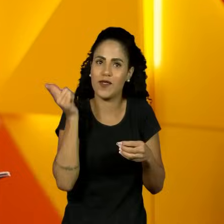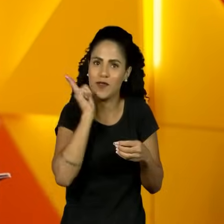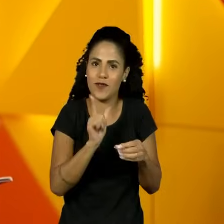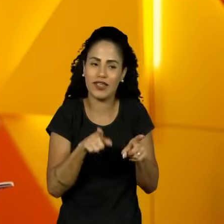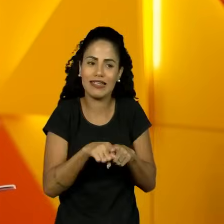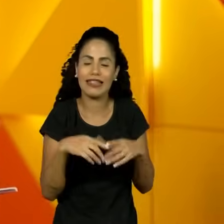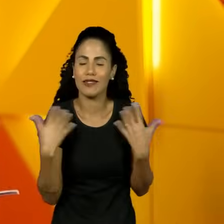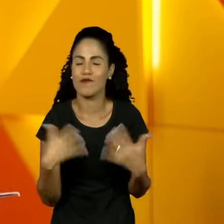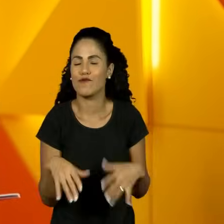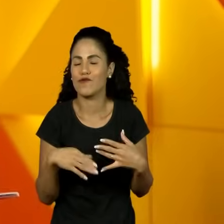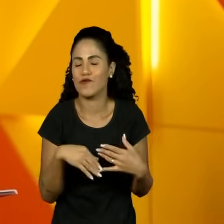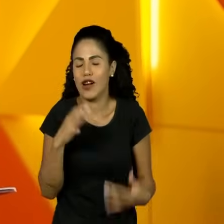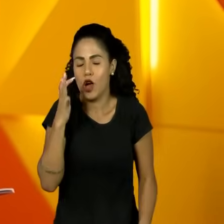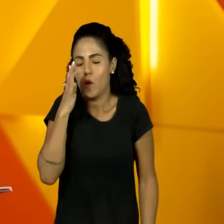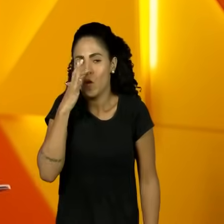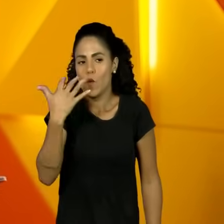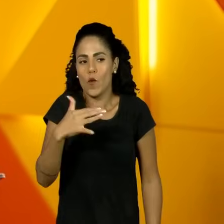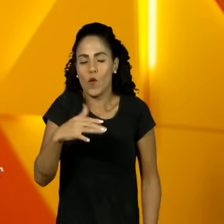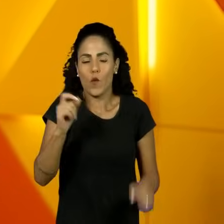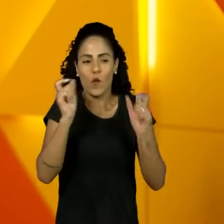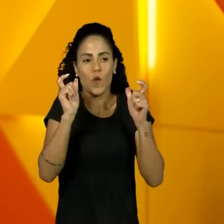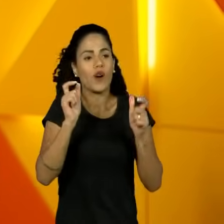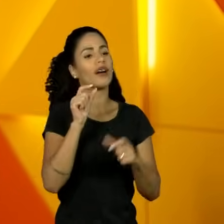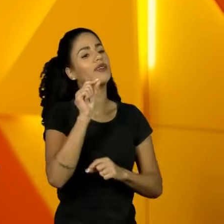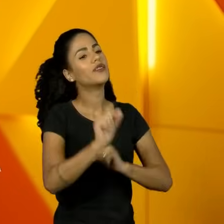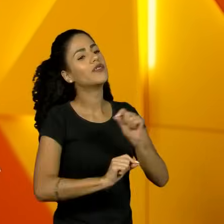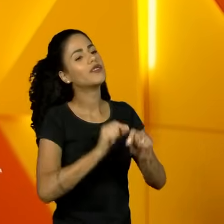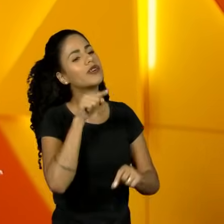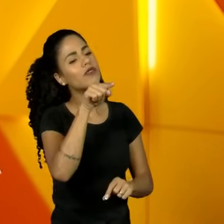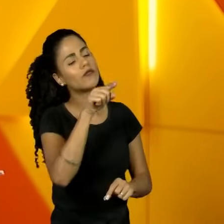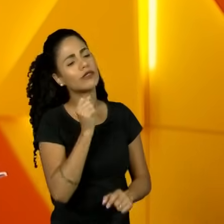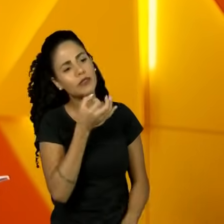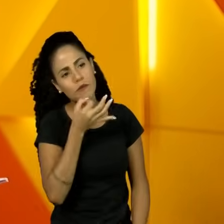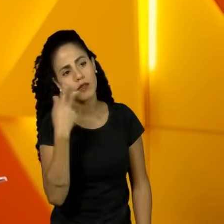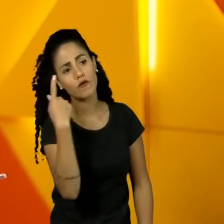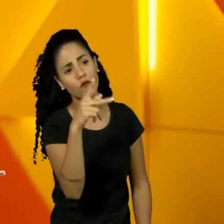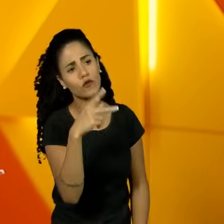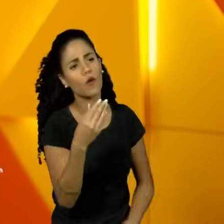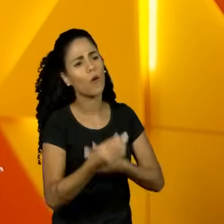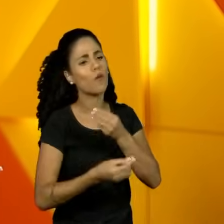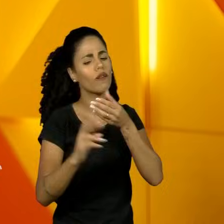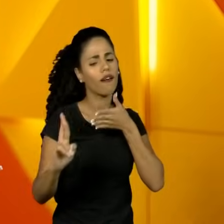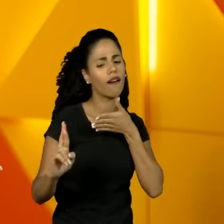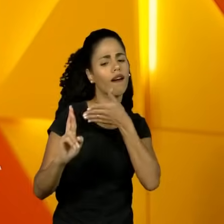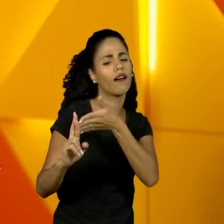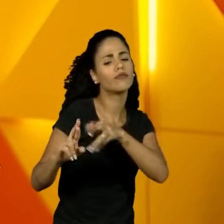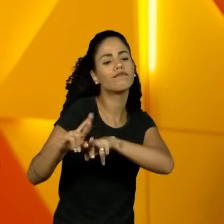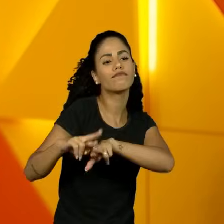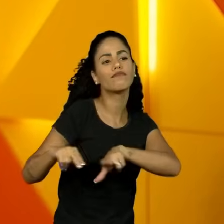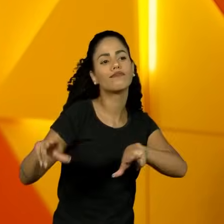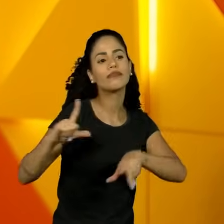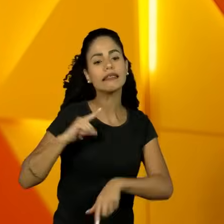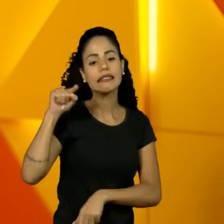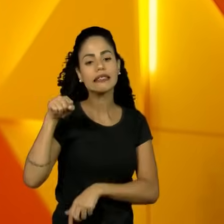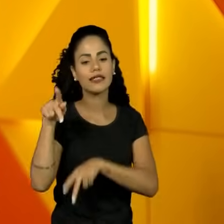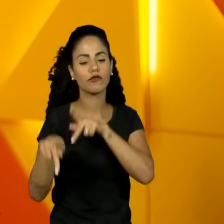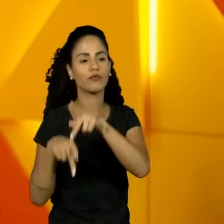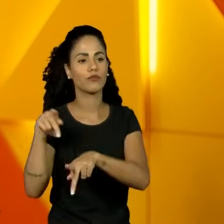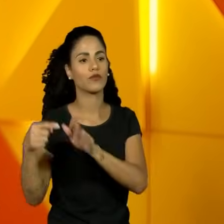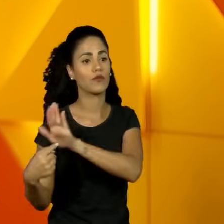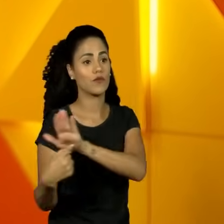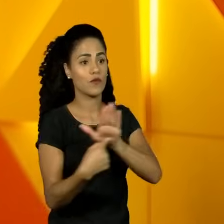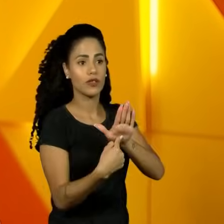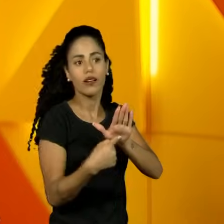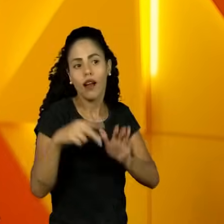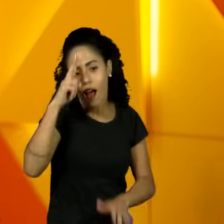Preta. Fiquei encantada. E eu queria saber de você, Tainá, o quão representativo é a gente ter essa galera trazendo aí